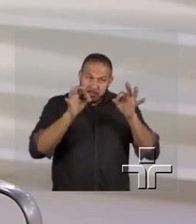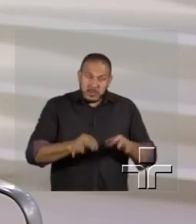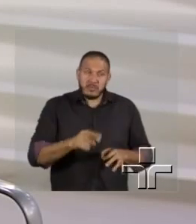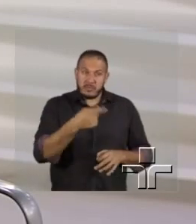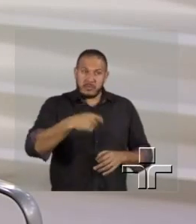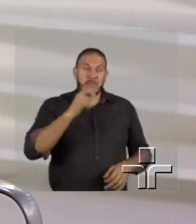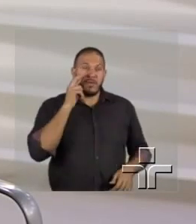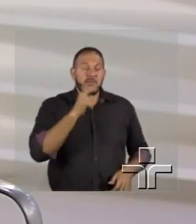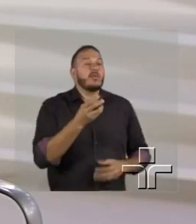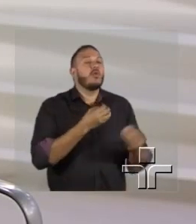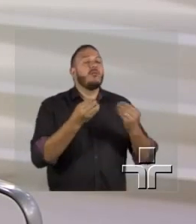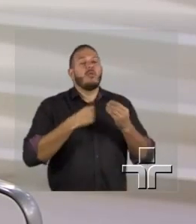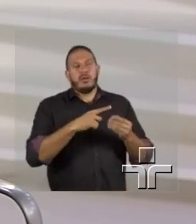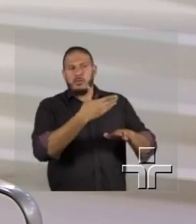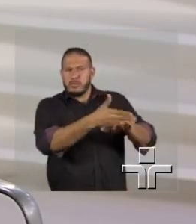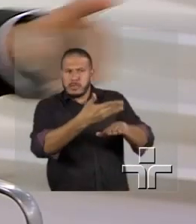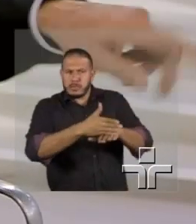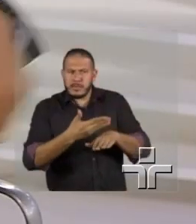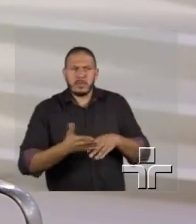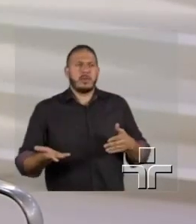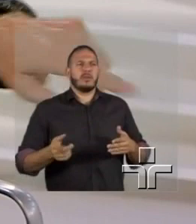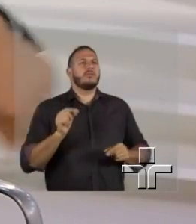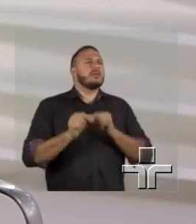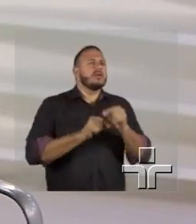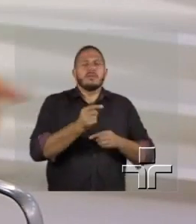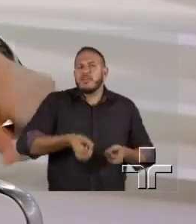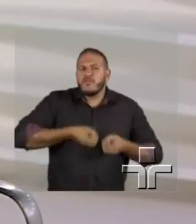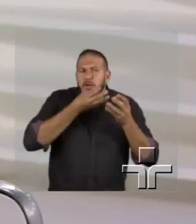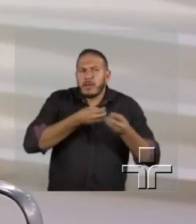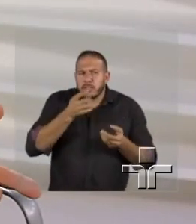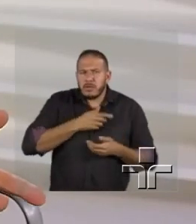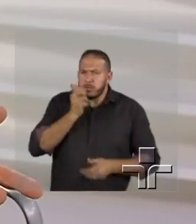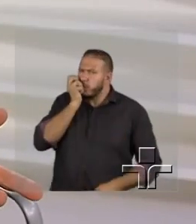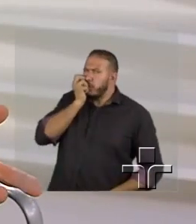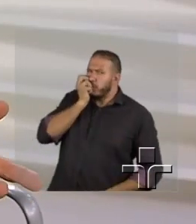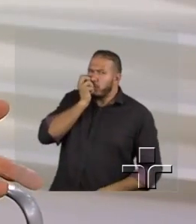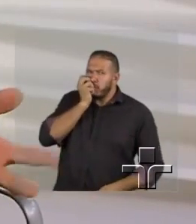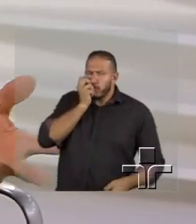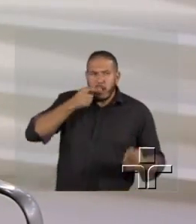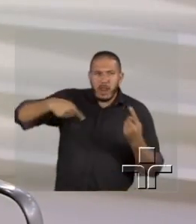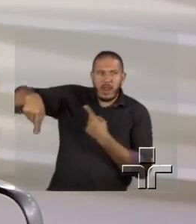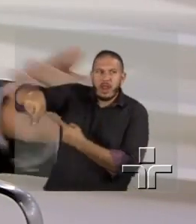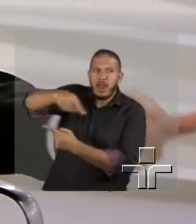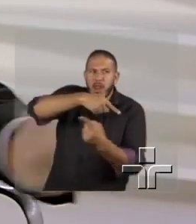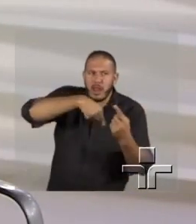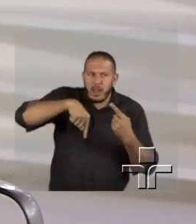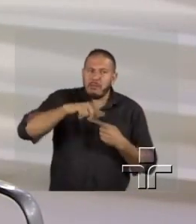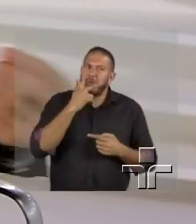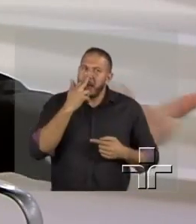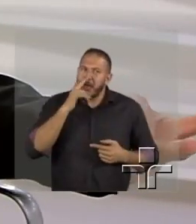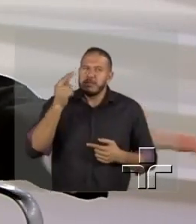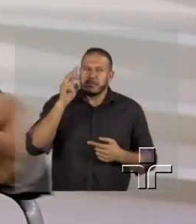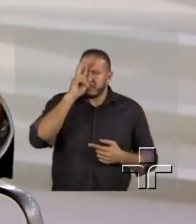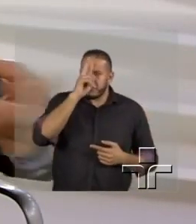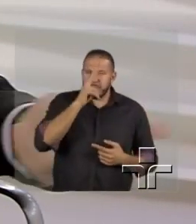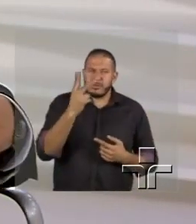ocorrem mortes. Nós tivemos um caso trágico aqui no Brasil, quando o Exército